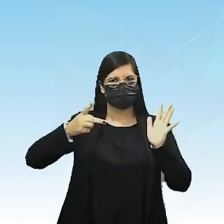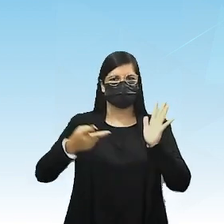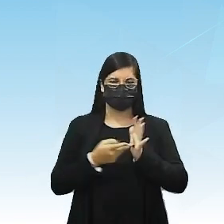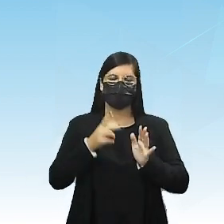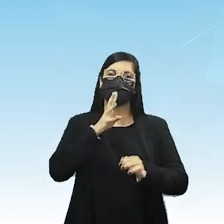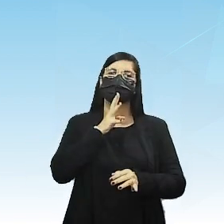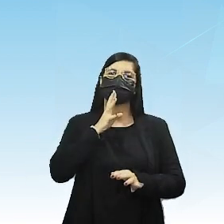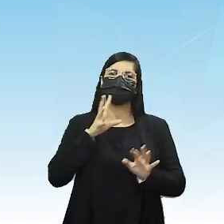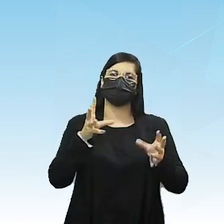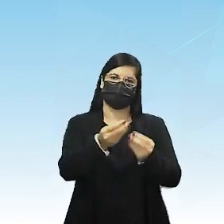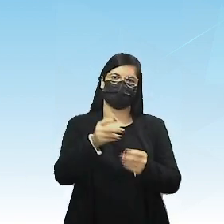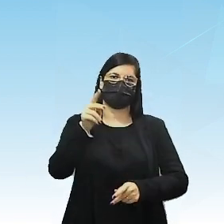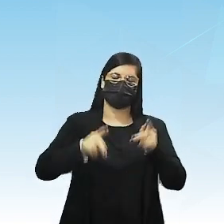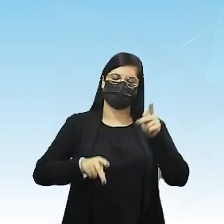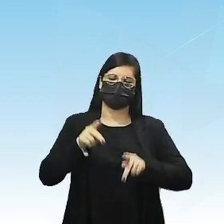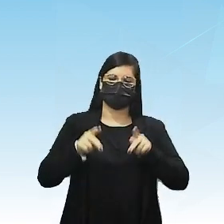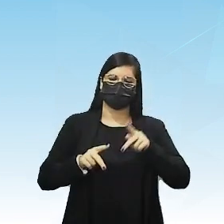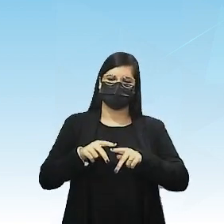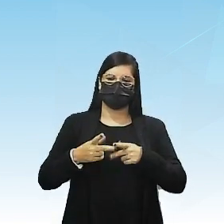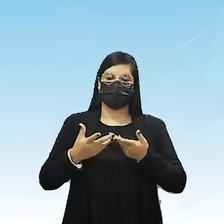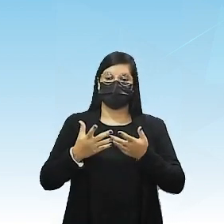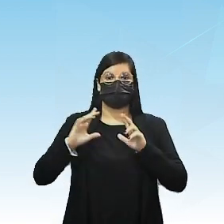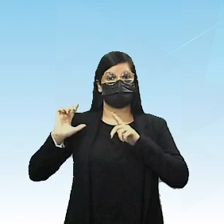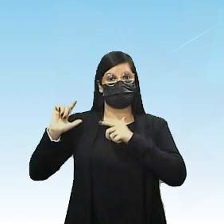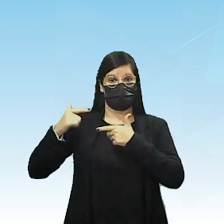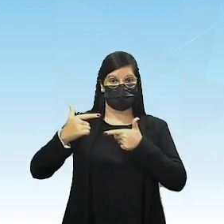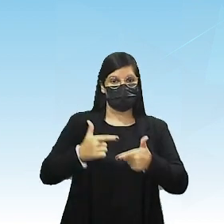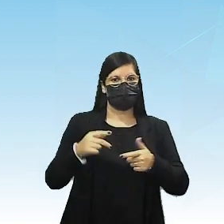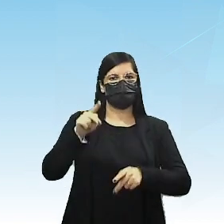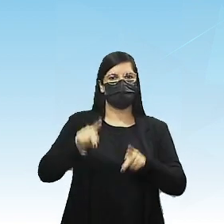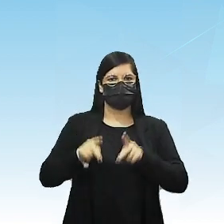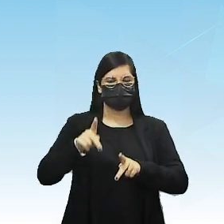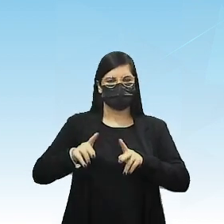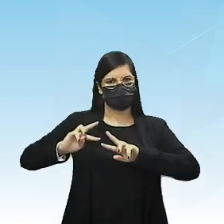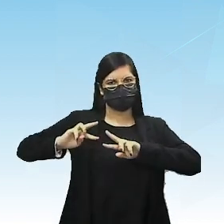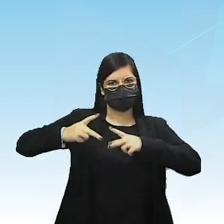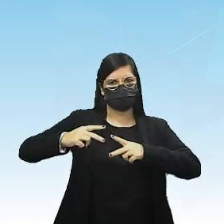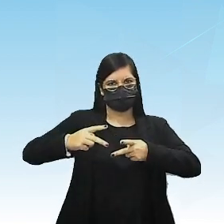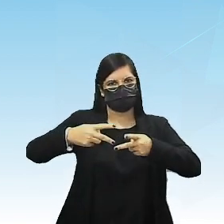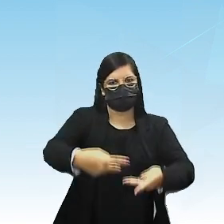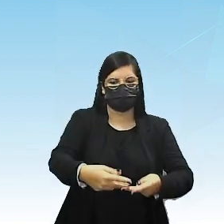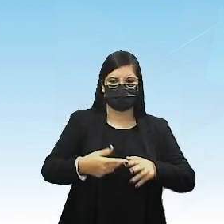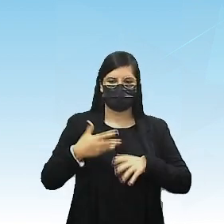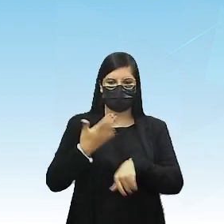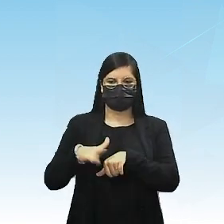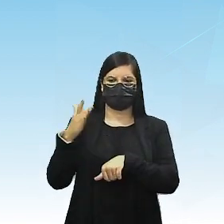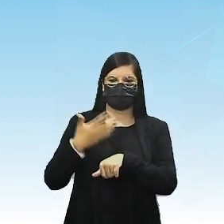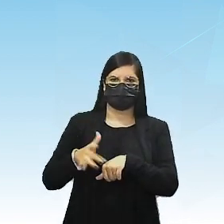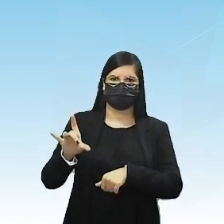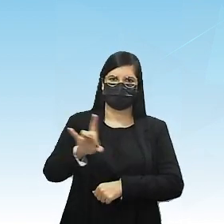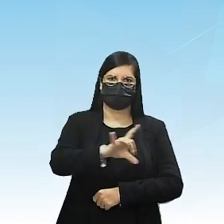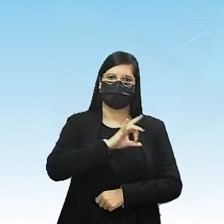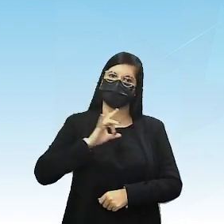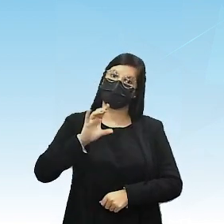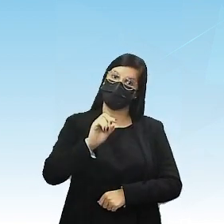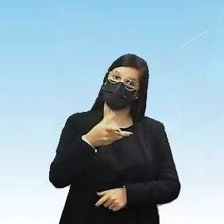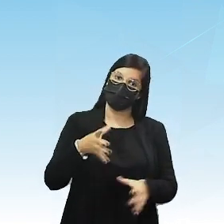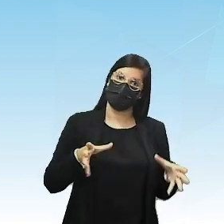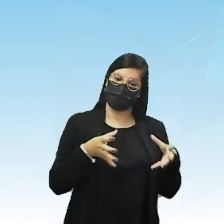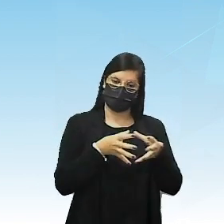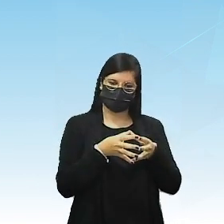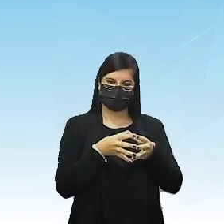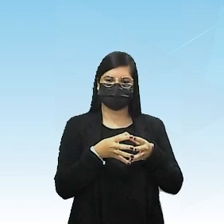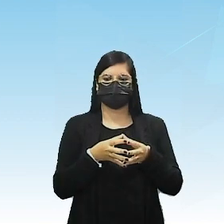do povo. Não é o que é? São costumes de um povo que passam de geração em geração. São praticados individualmente ou